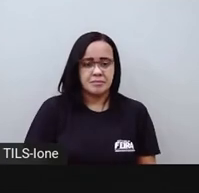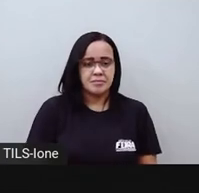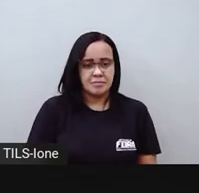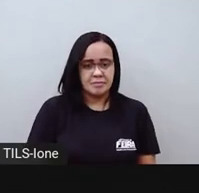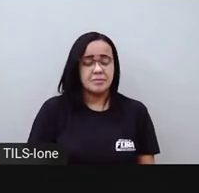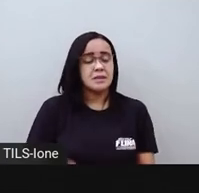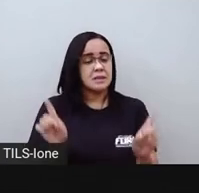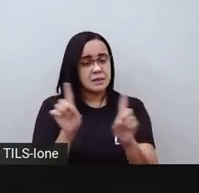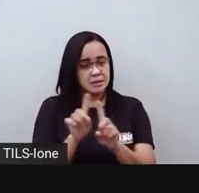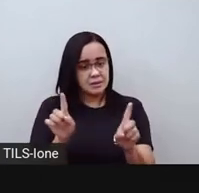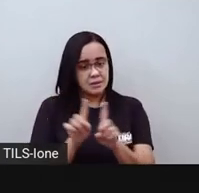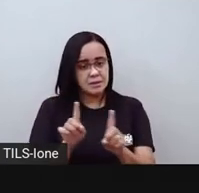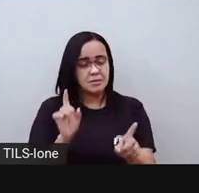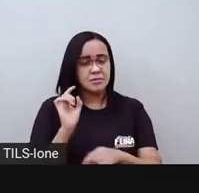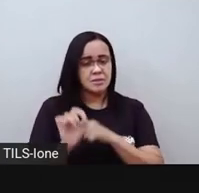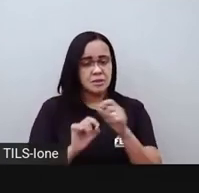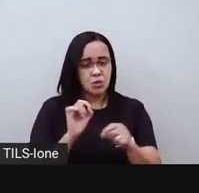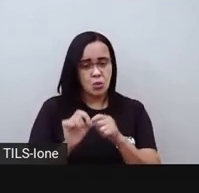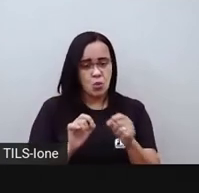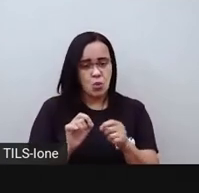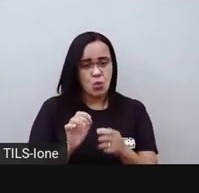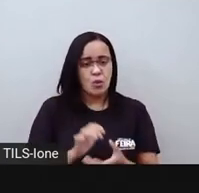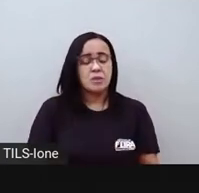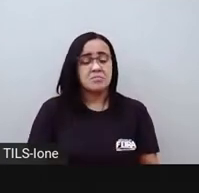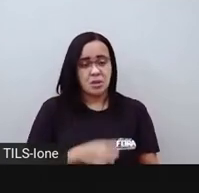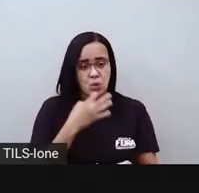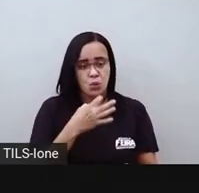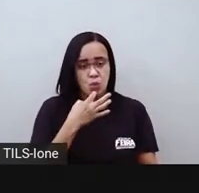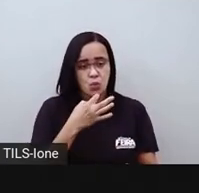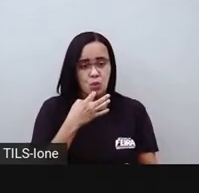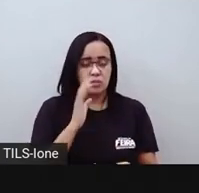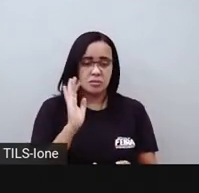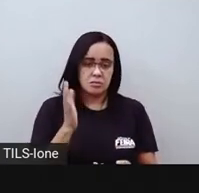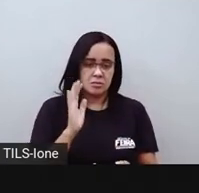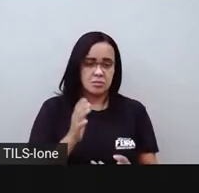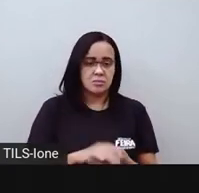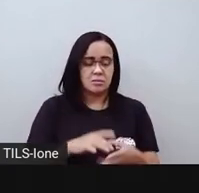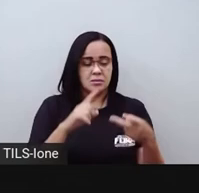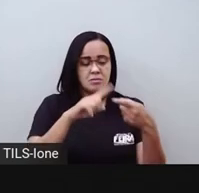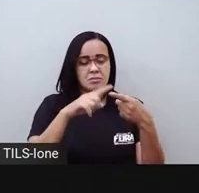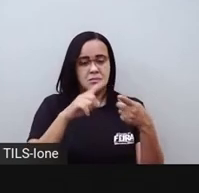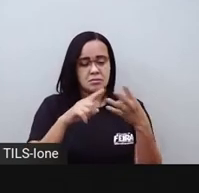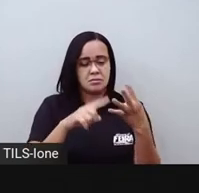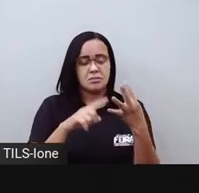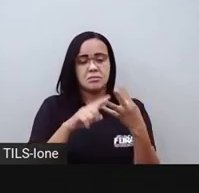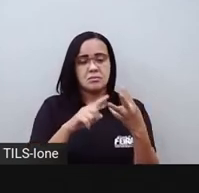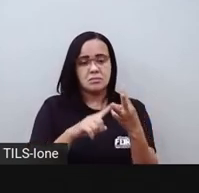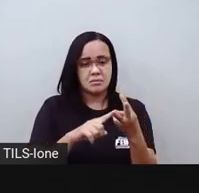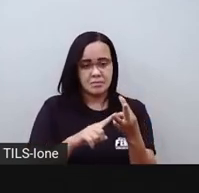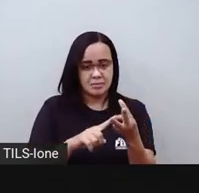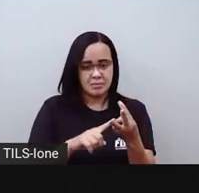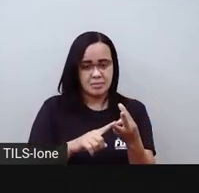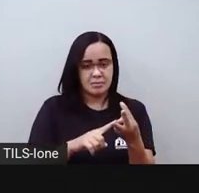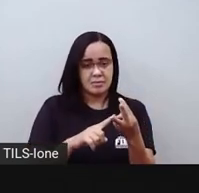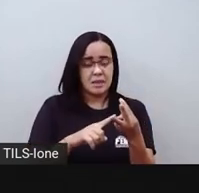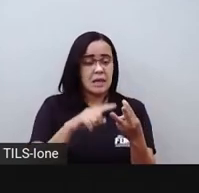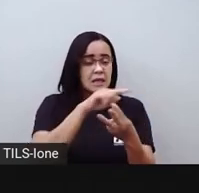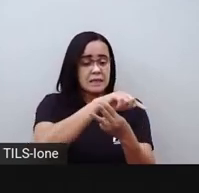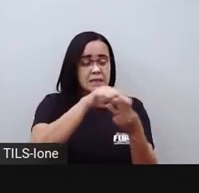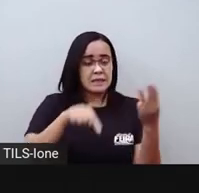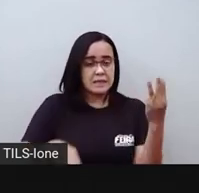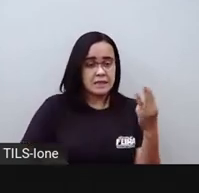também bem conhecido. O próximo animal que nós temos aí tem